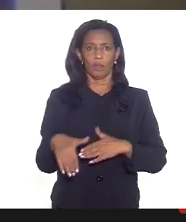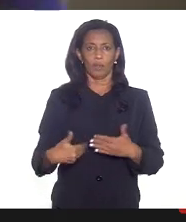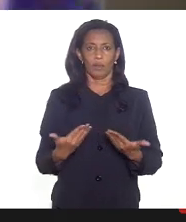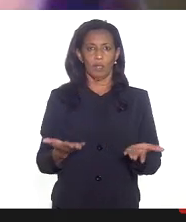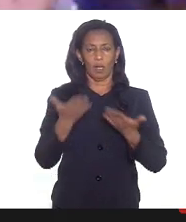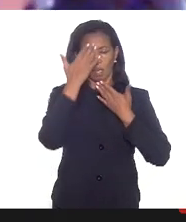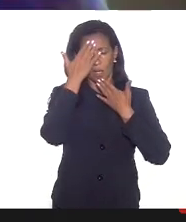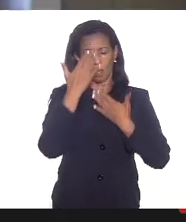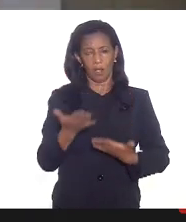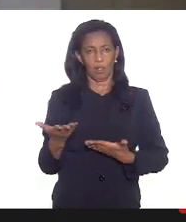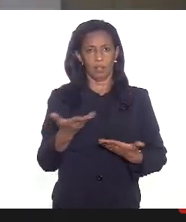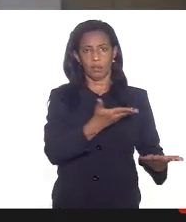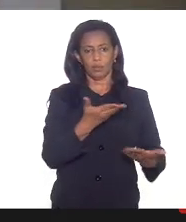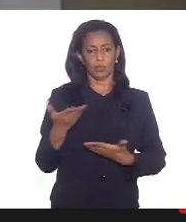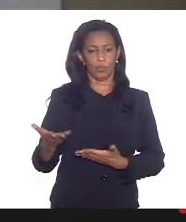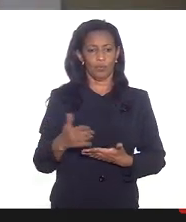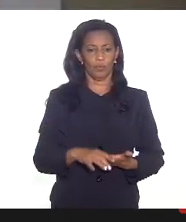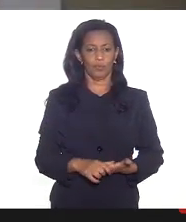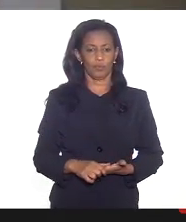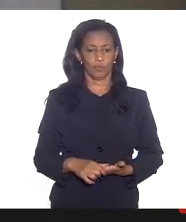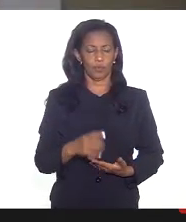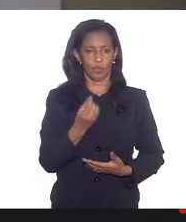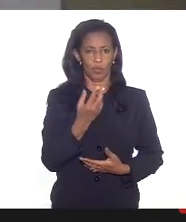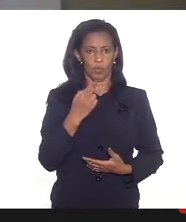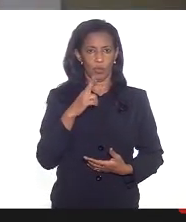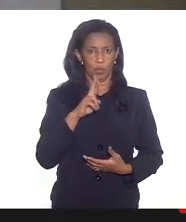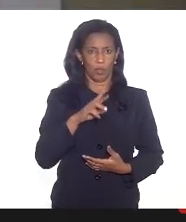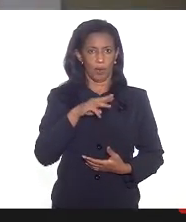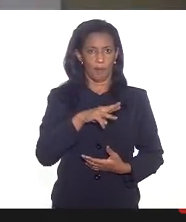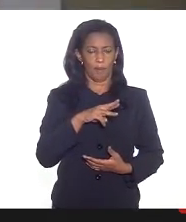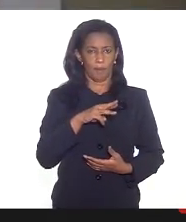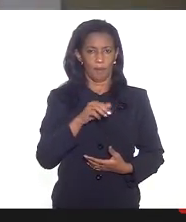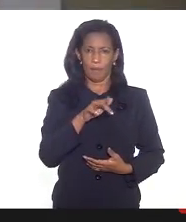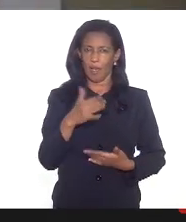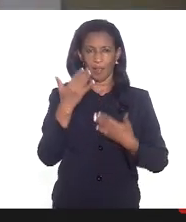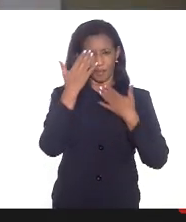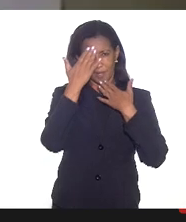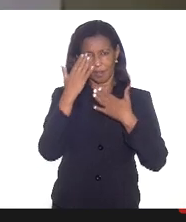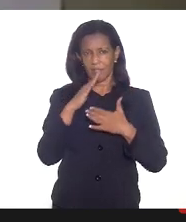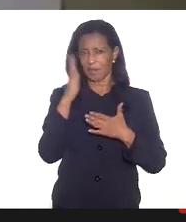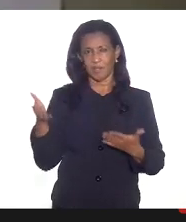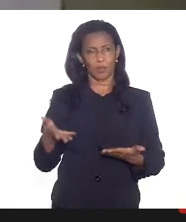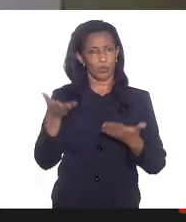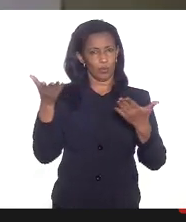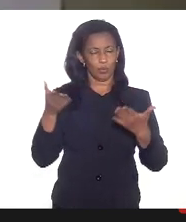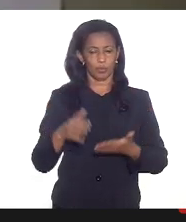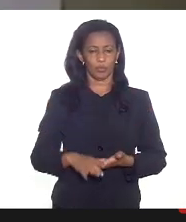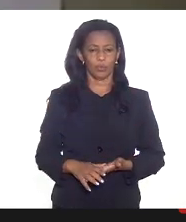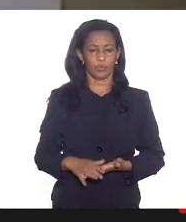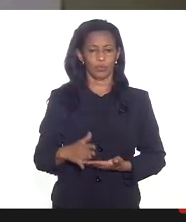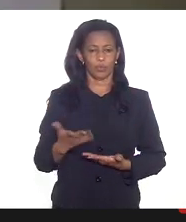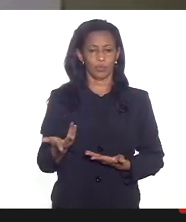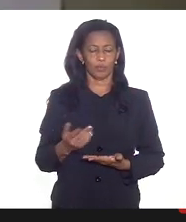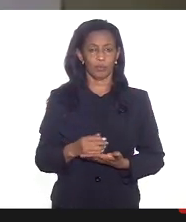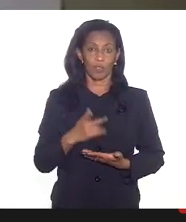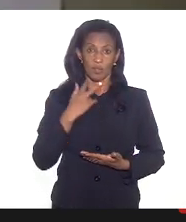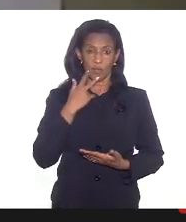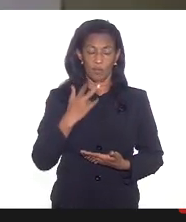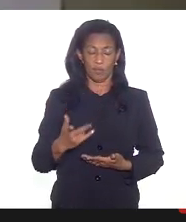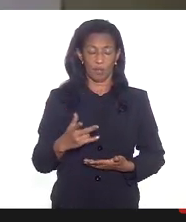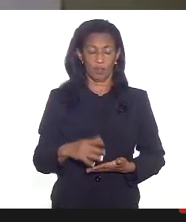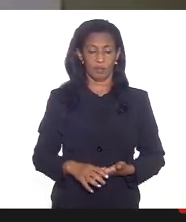tona Agradeço o convite para audiência na pessoa da Dra Martha Rocha Agradeço a todos os demais gostaríamos de